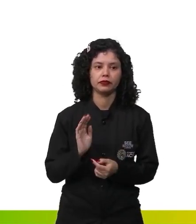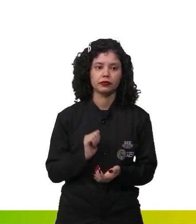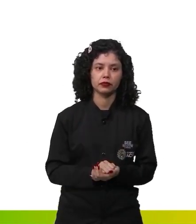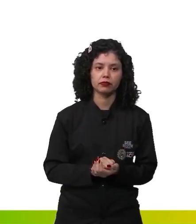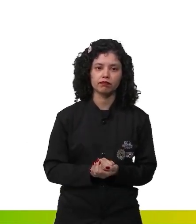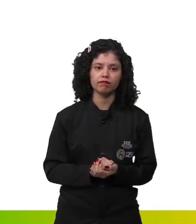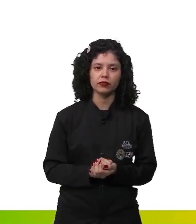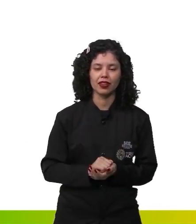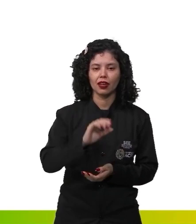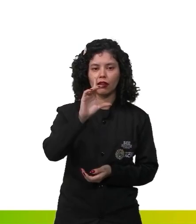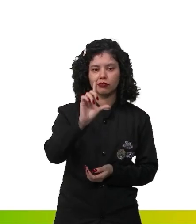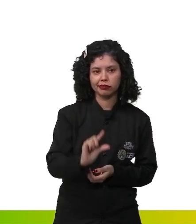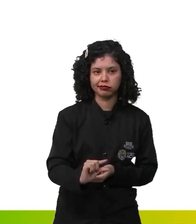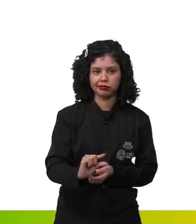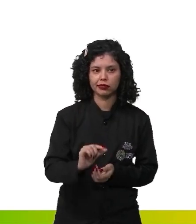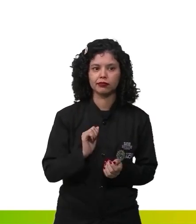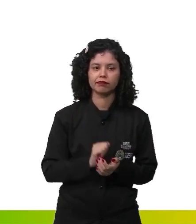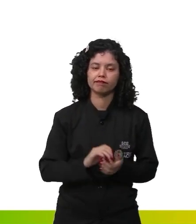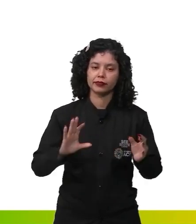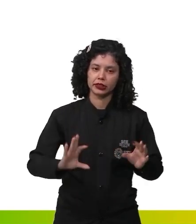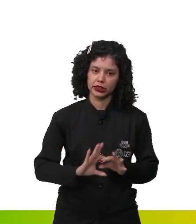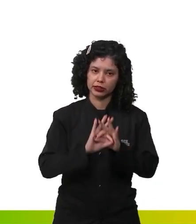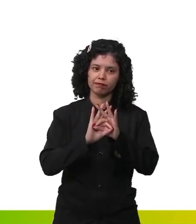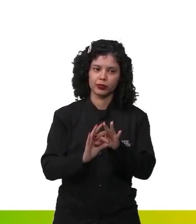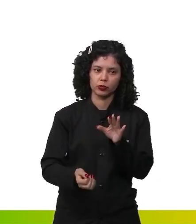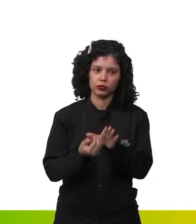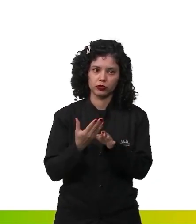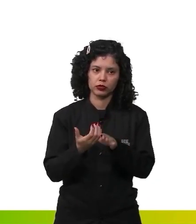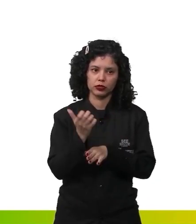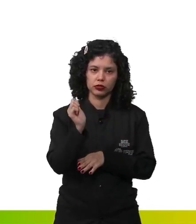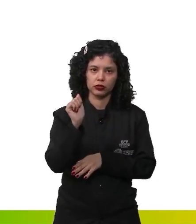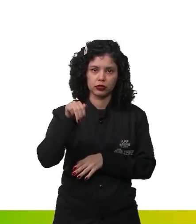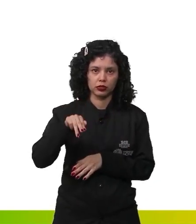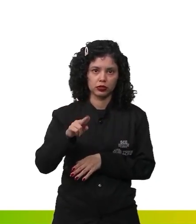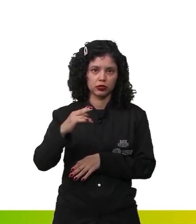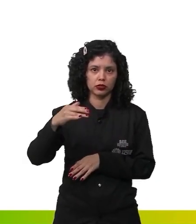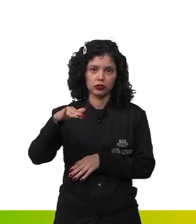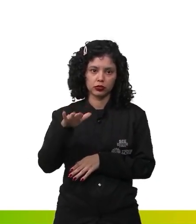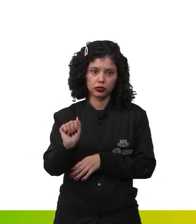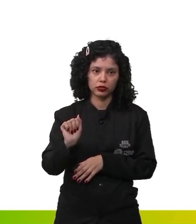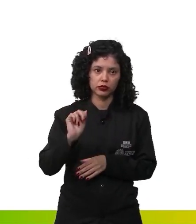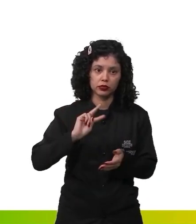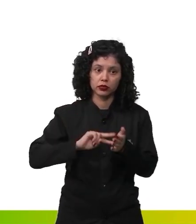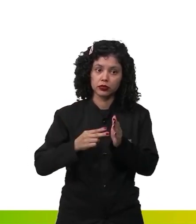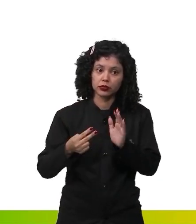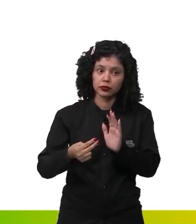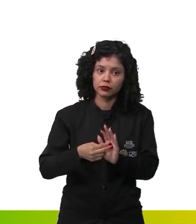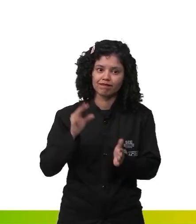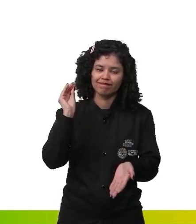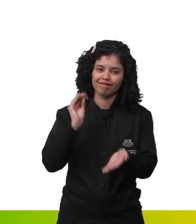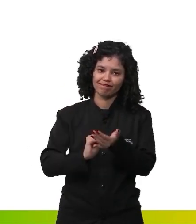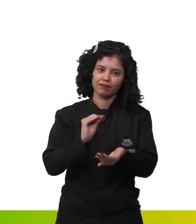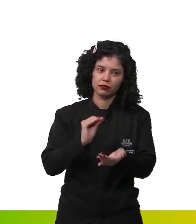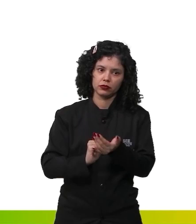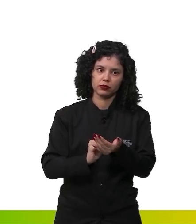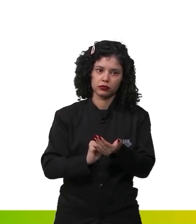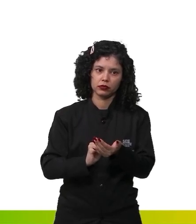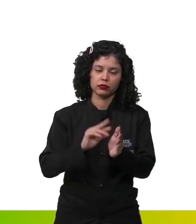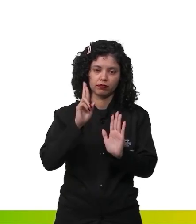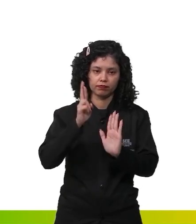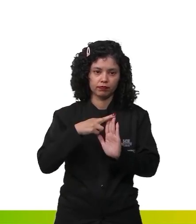O enfraquecimento desses laços pode gerar anomia, que significa o quê? Falta